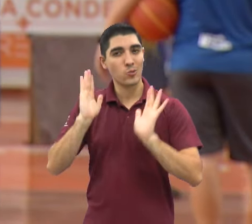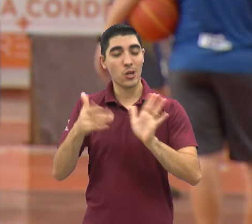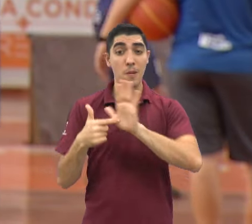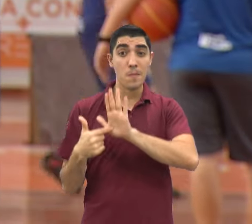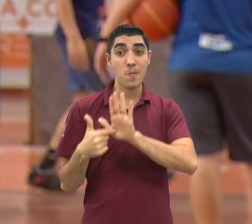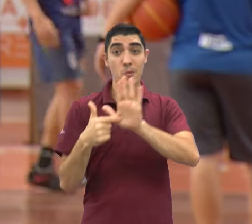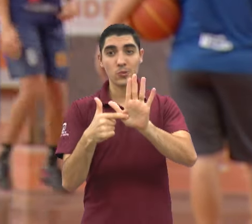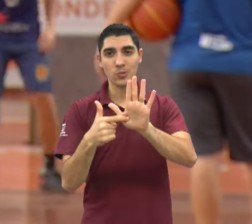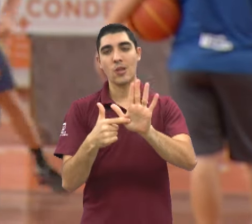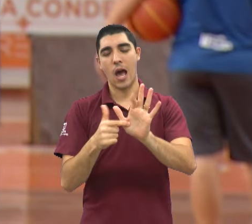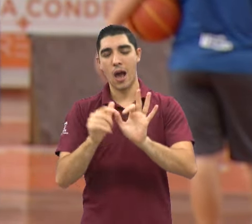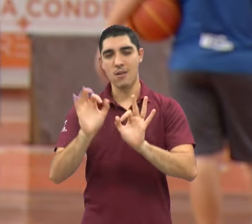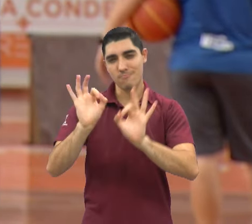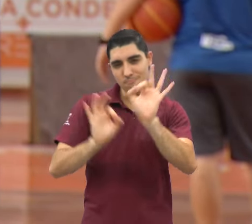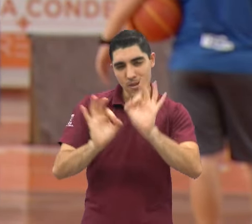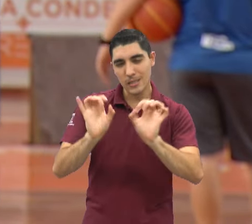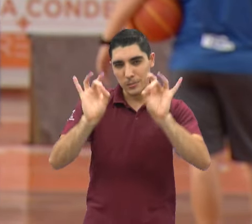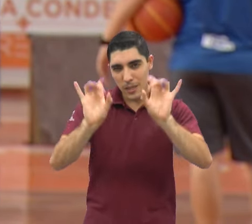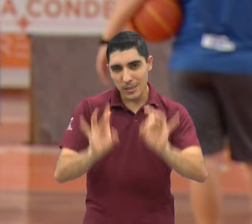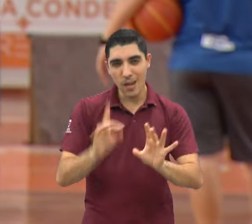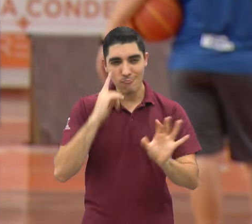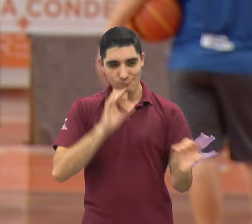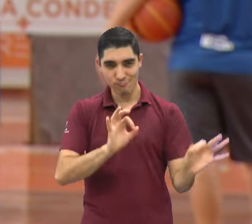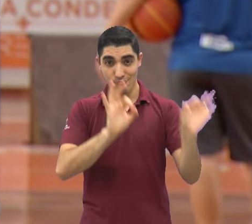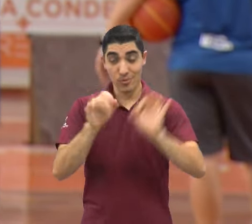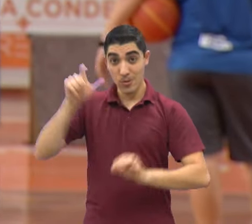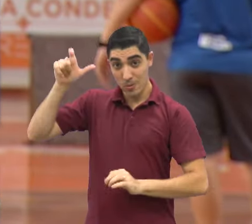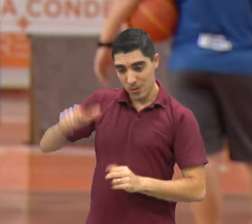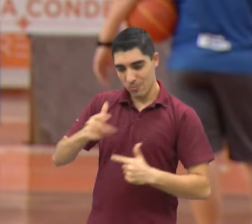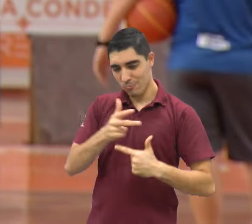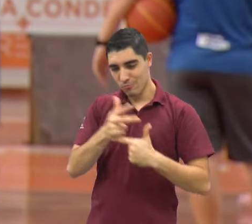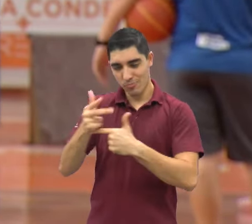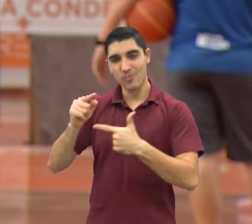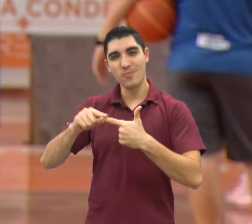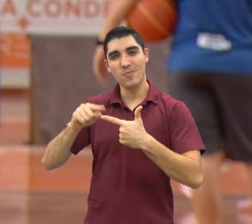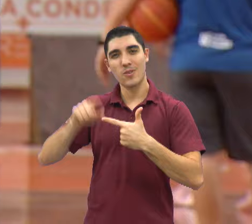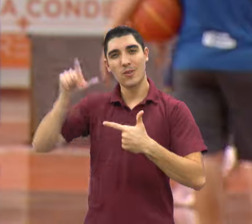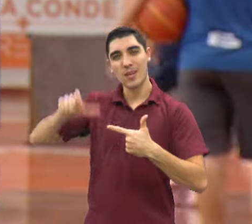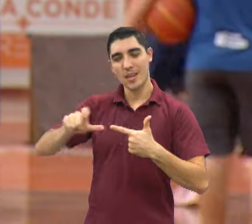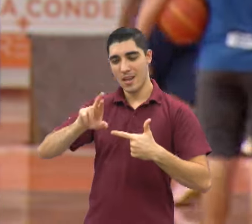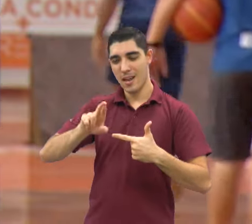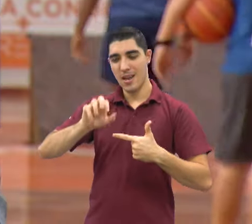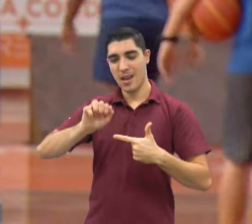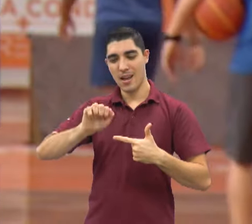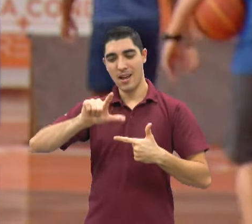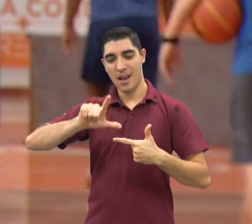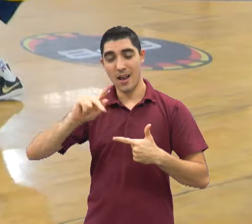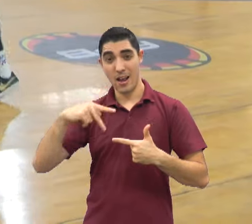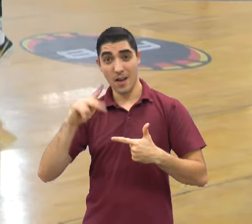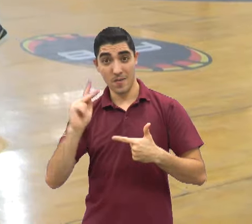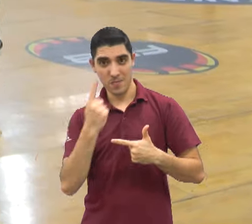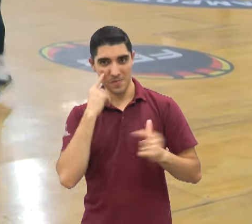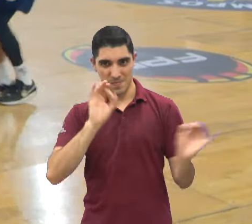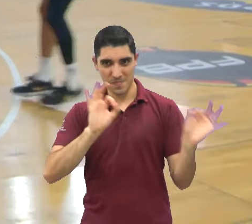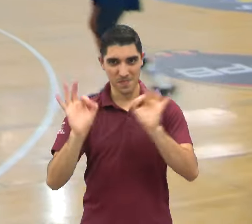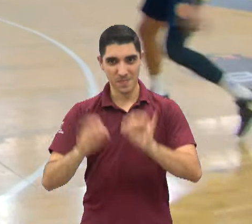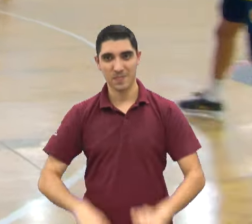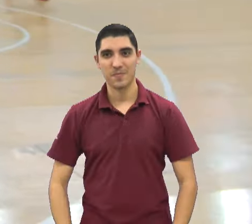material especial. As imagens são do nosso onipresente topzera Ralf Siqueira, vamos conferir.